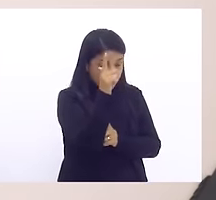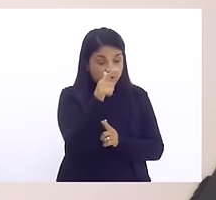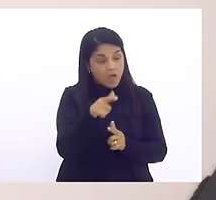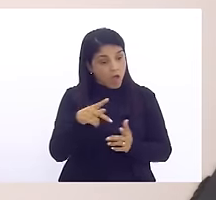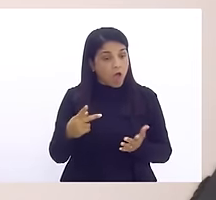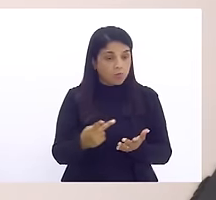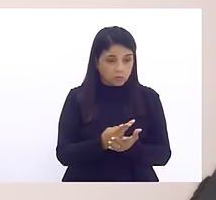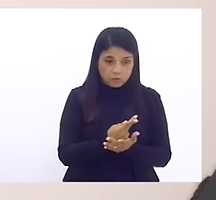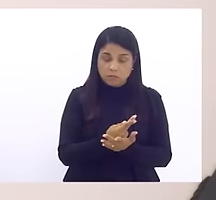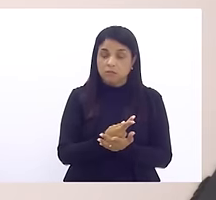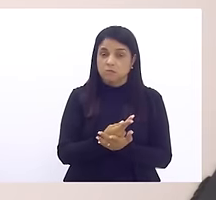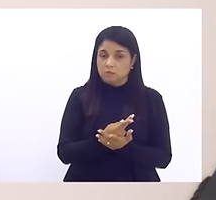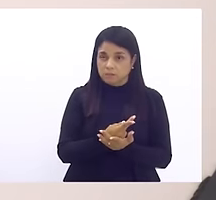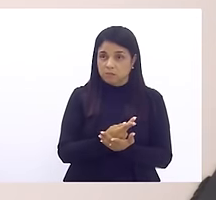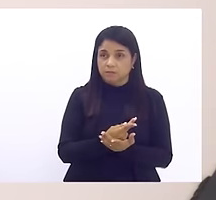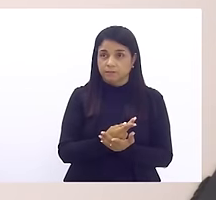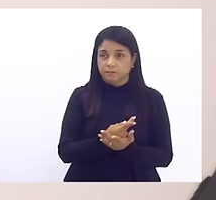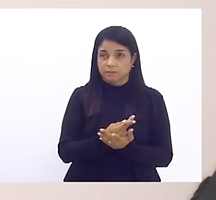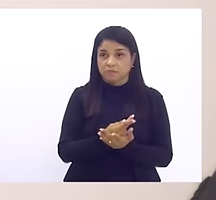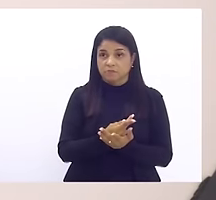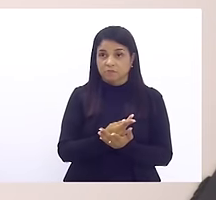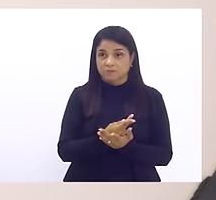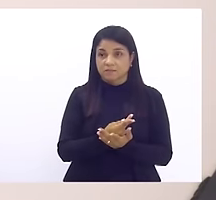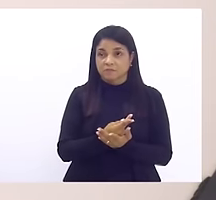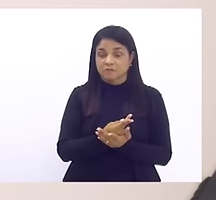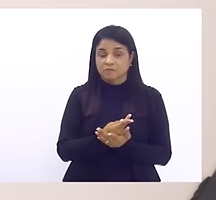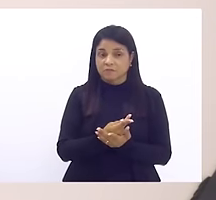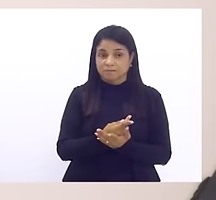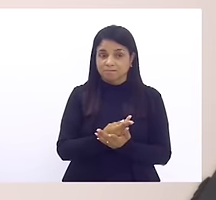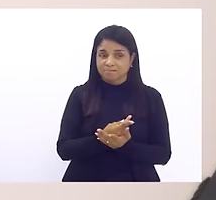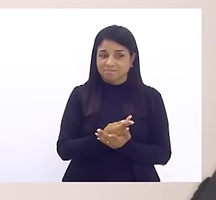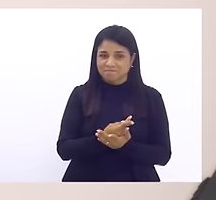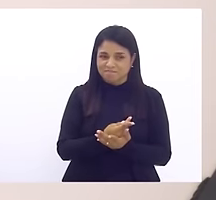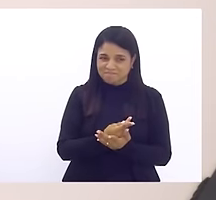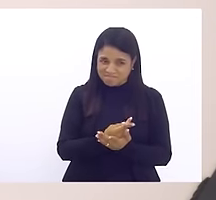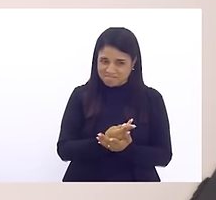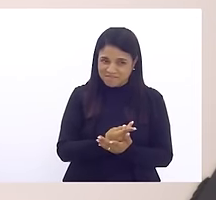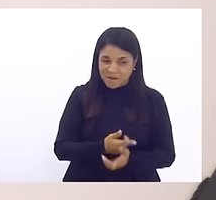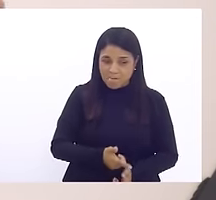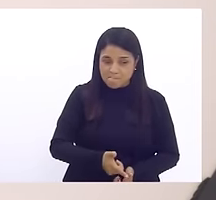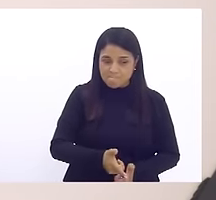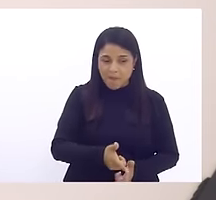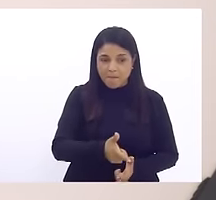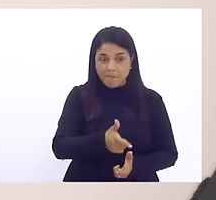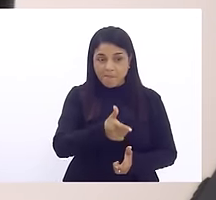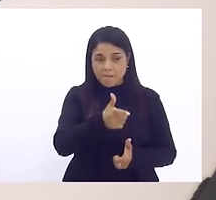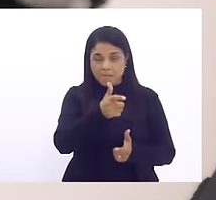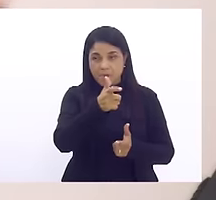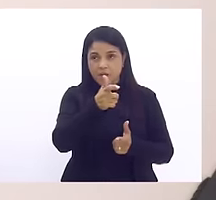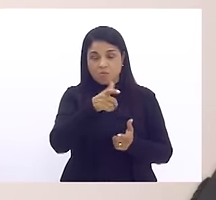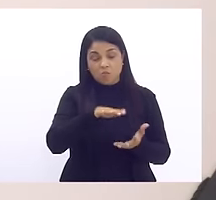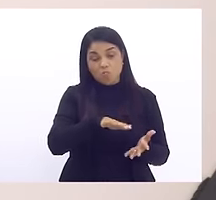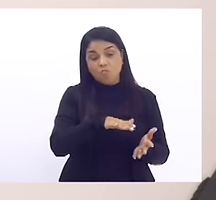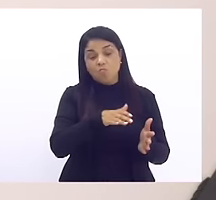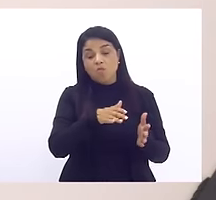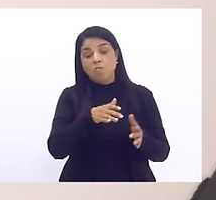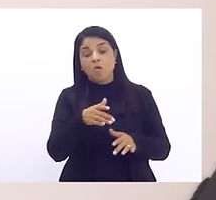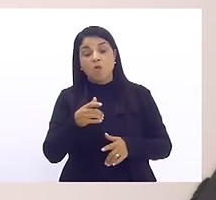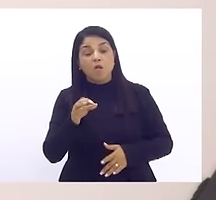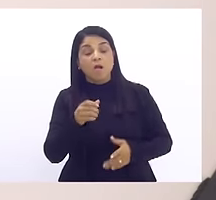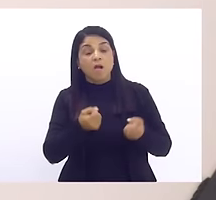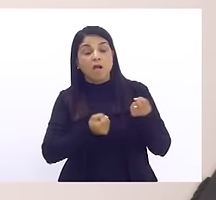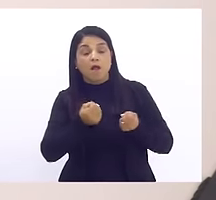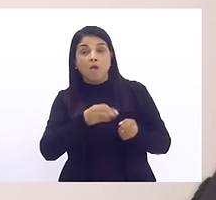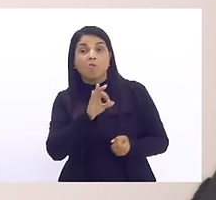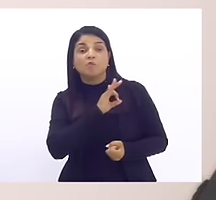dessa achando que eu tô fazendo transporte meu irmão imagina a tragédia que vai acontecer imagina um carro de um policial